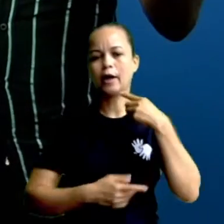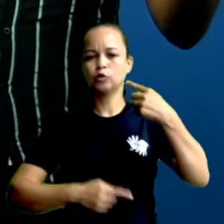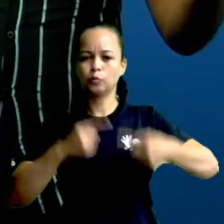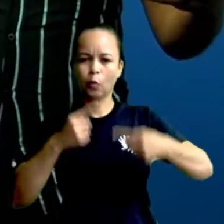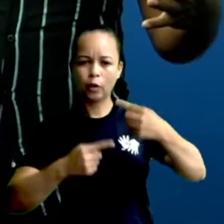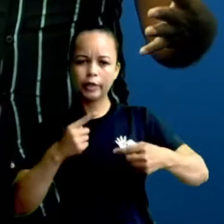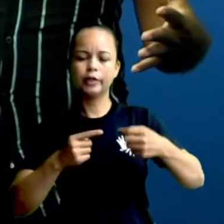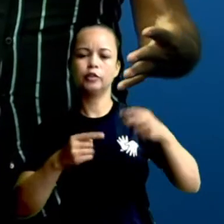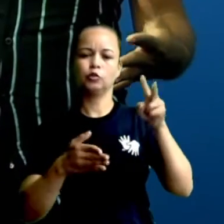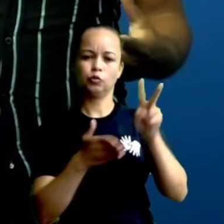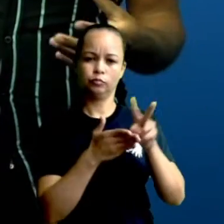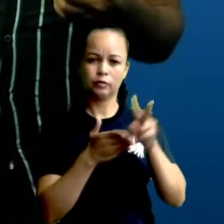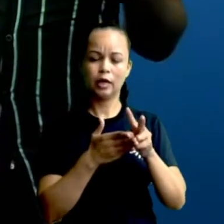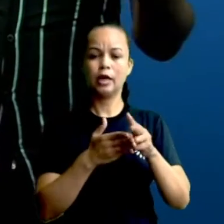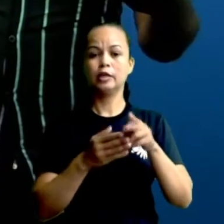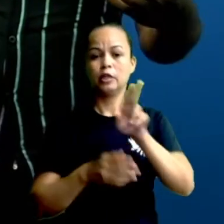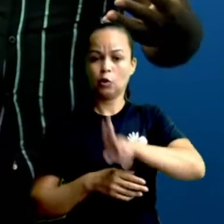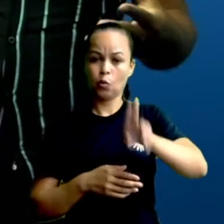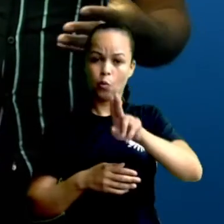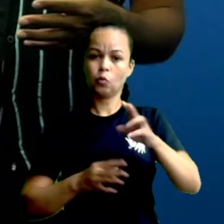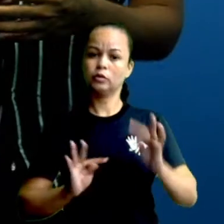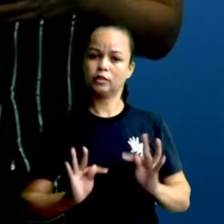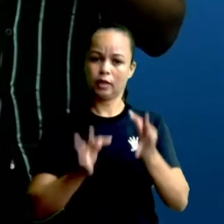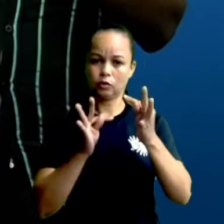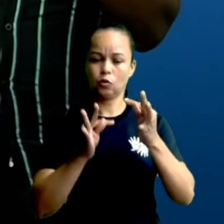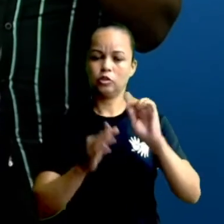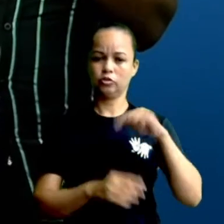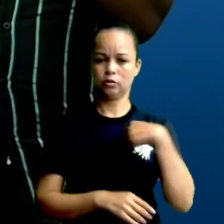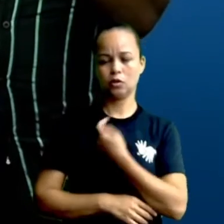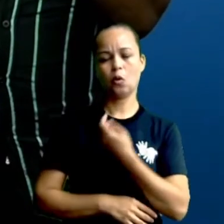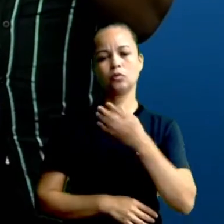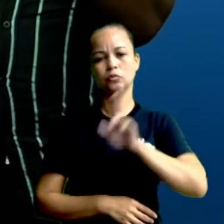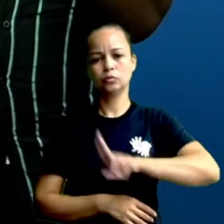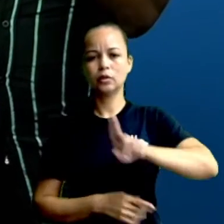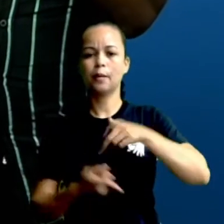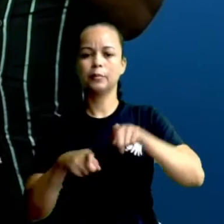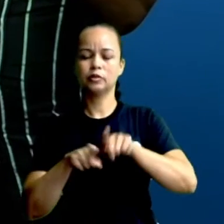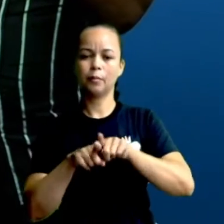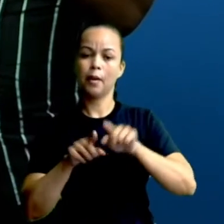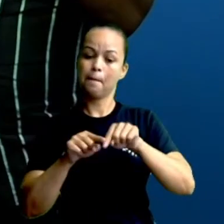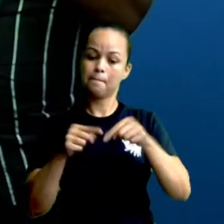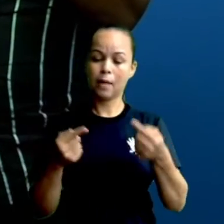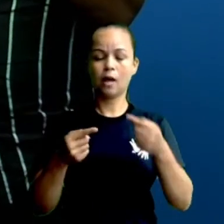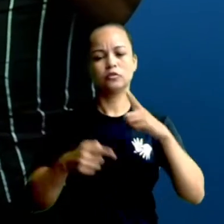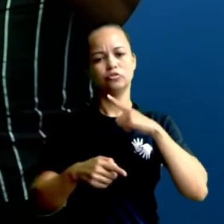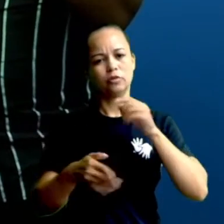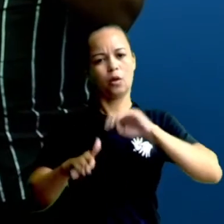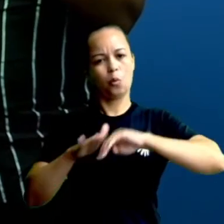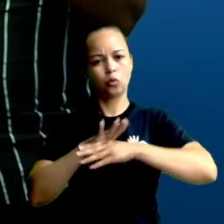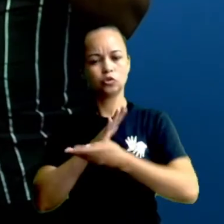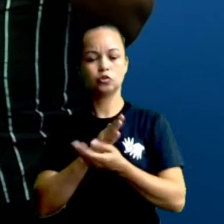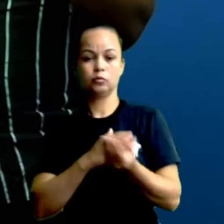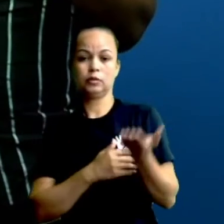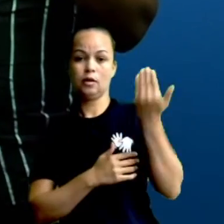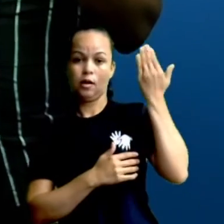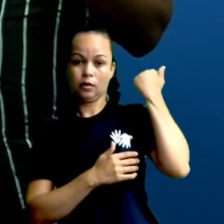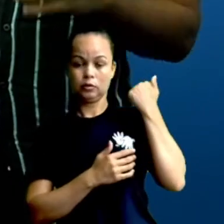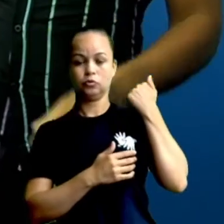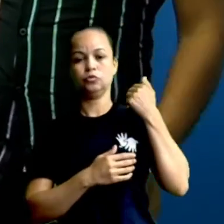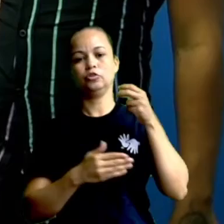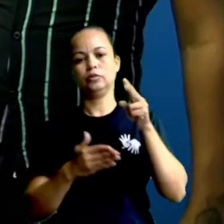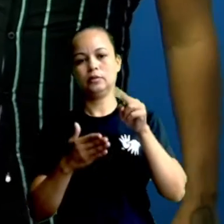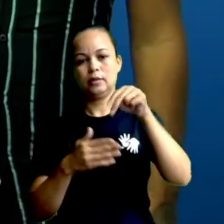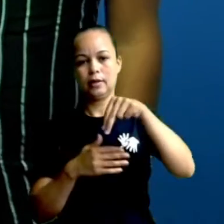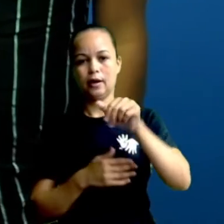né, que utilizam as mesmas tecnologias que a gente utiliza, mas eles continuam com alguns costumes dos antigos